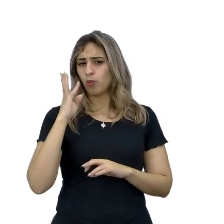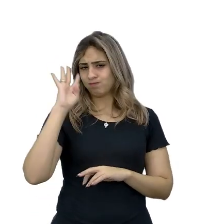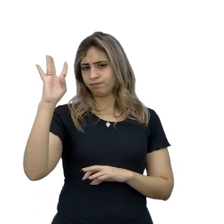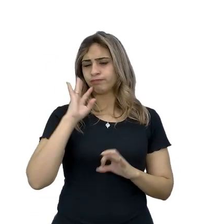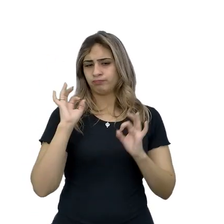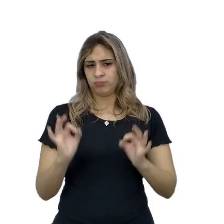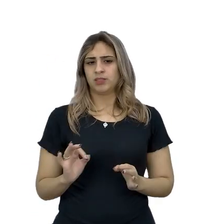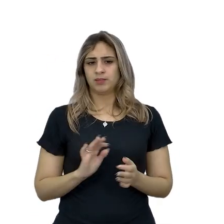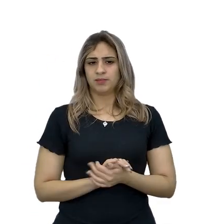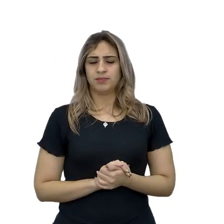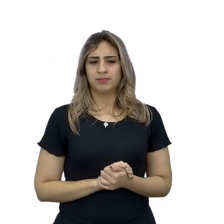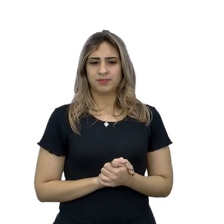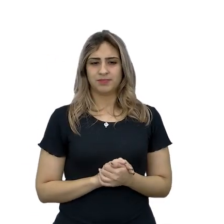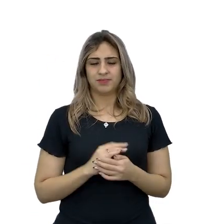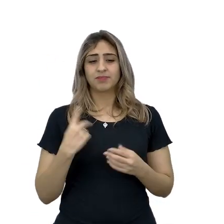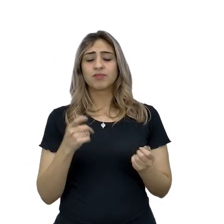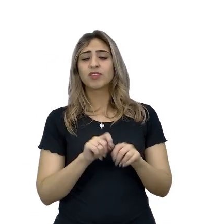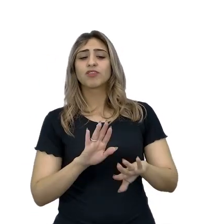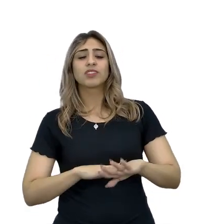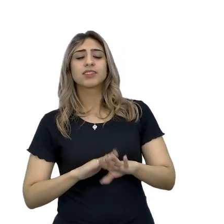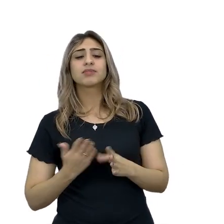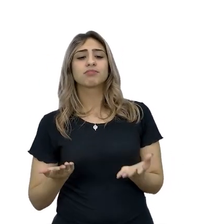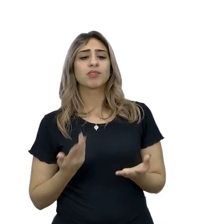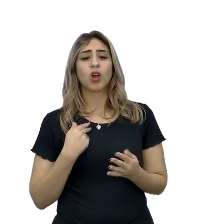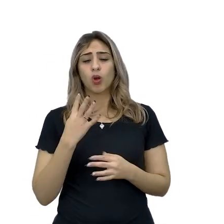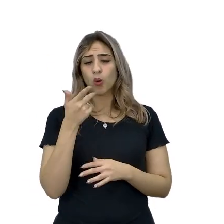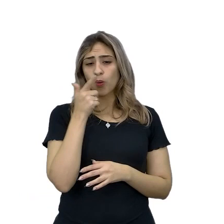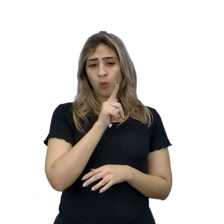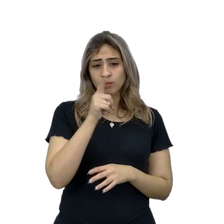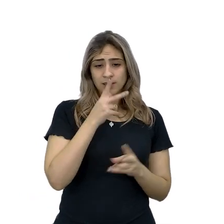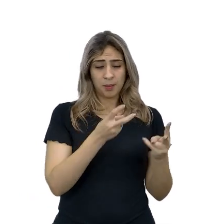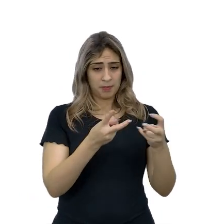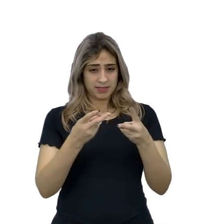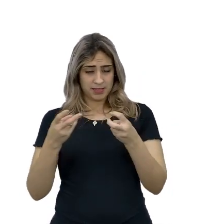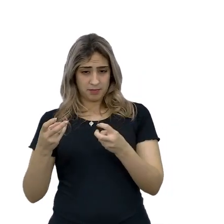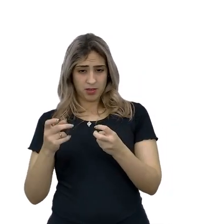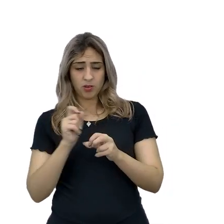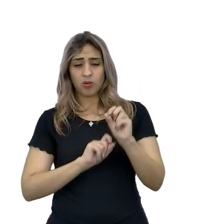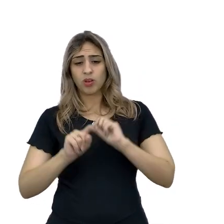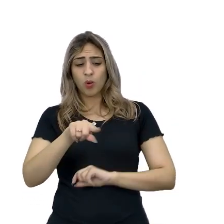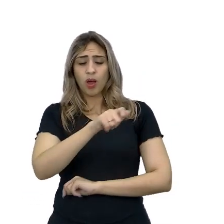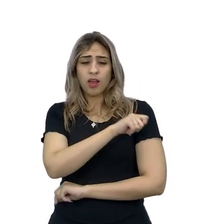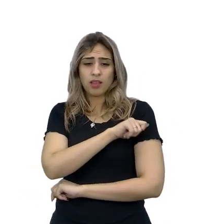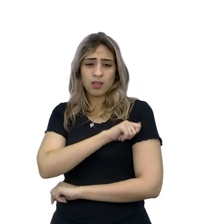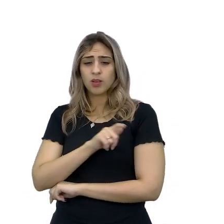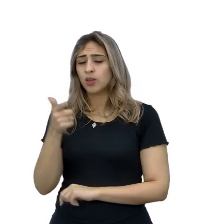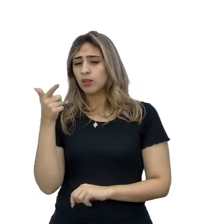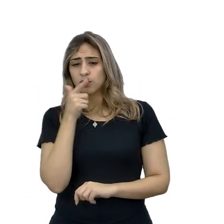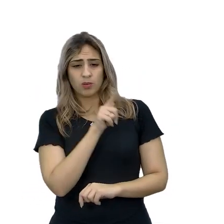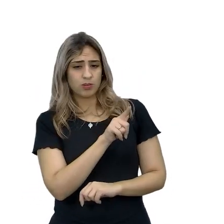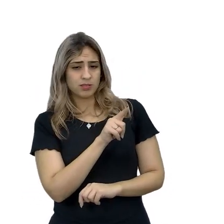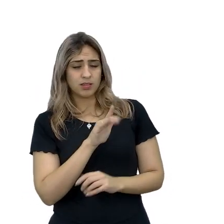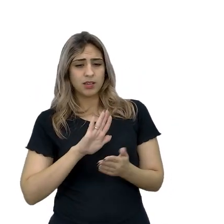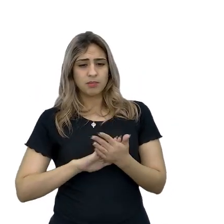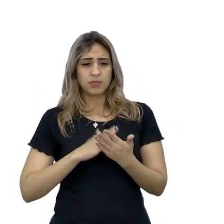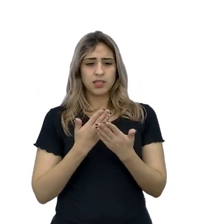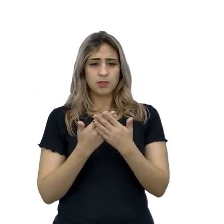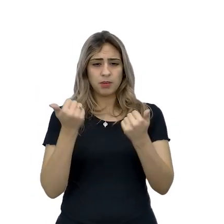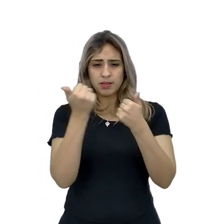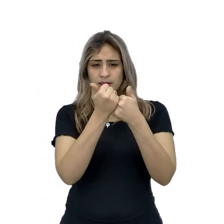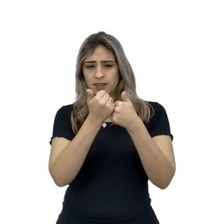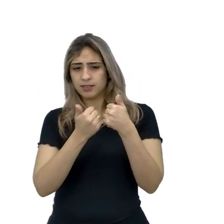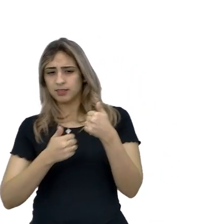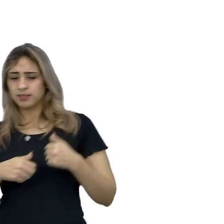distrator. E esse distrator vai fazer o quê? Com que a gente consiga perceber aquilo que o aluno não consegue, aquilo que o aluno está com